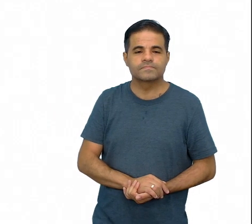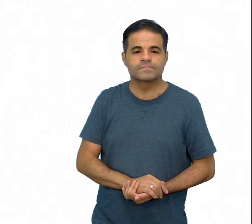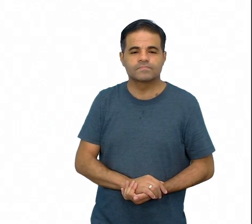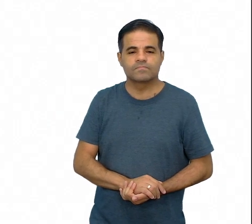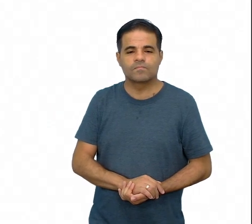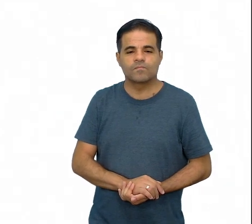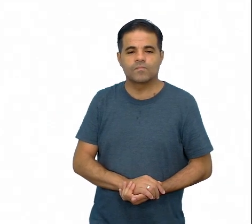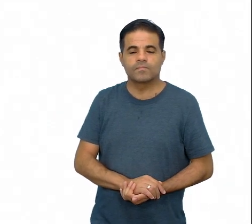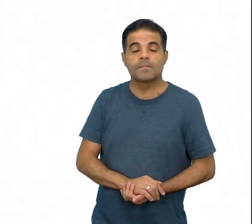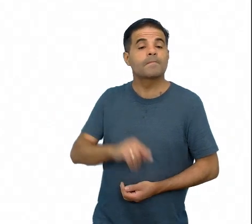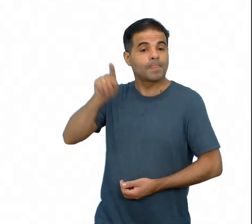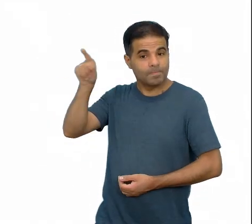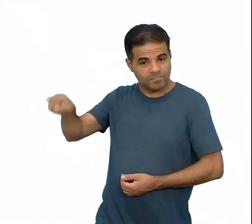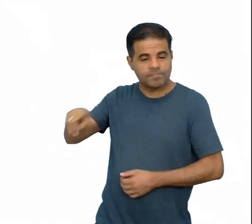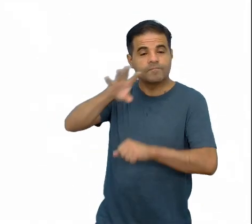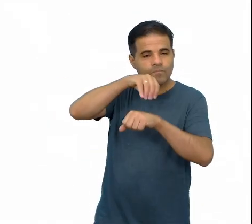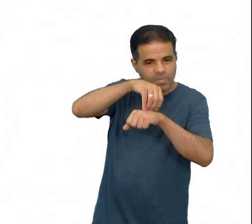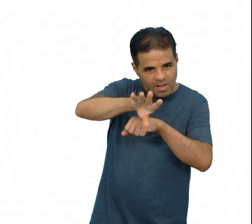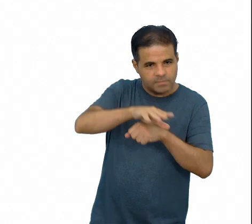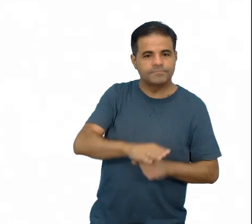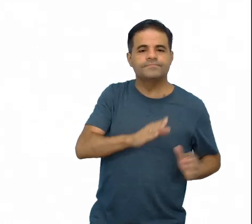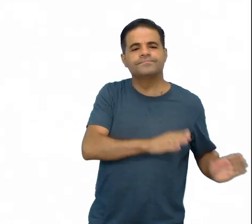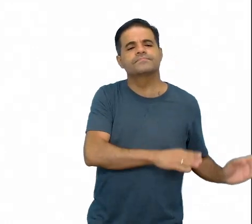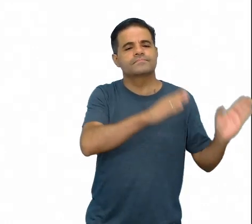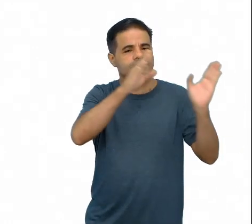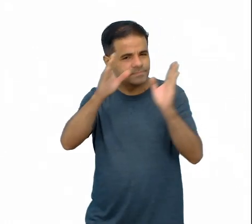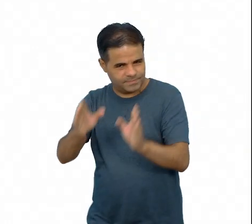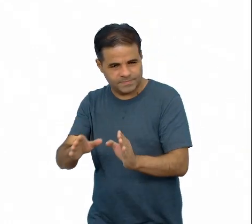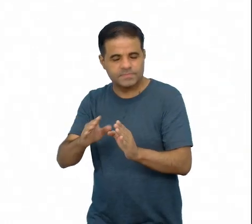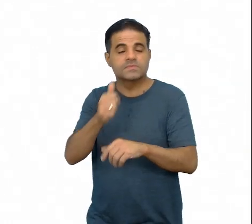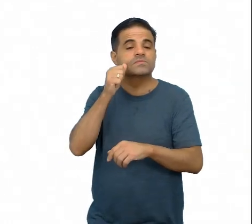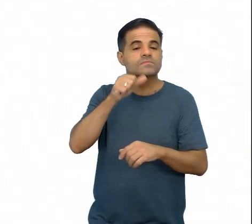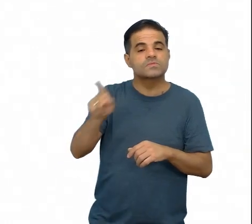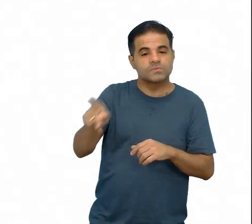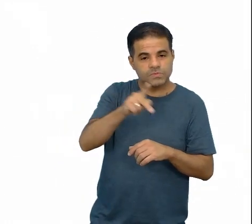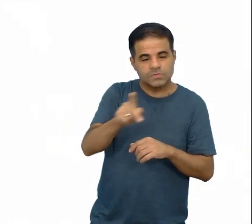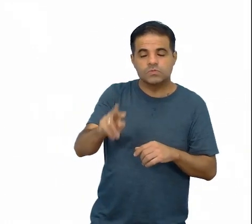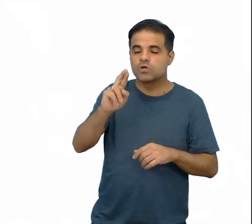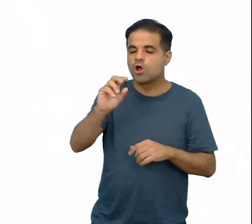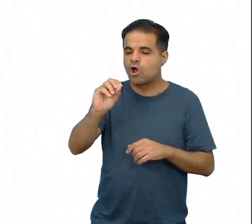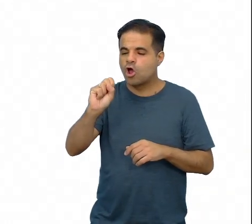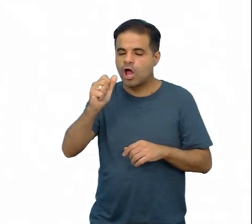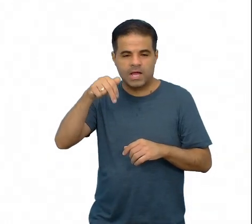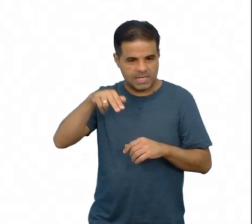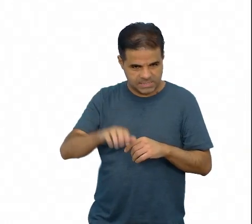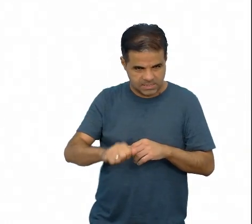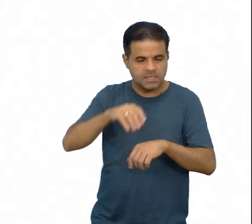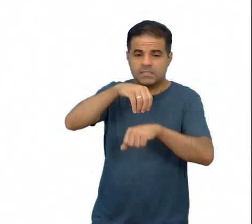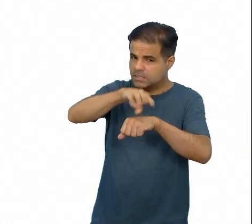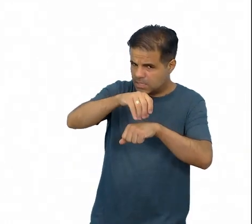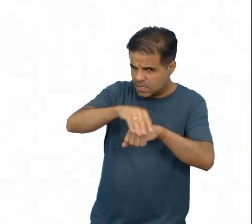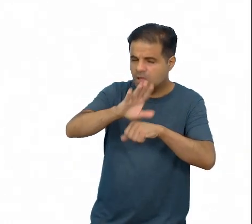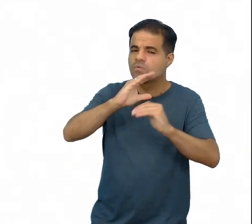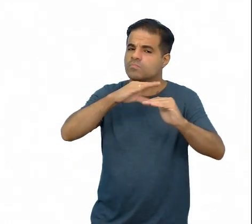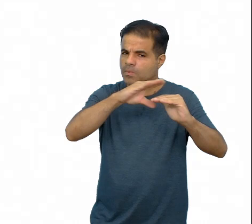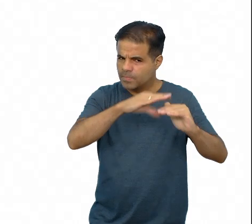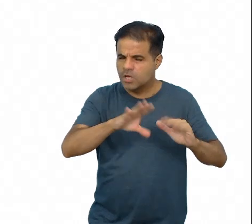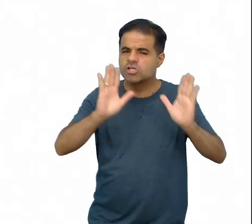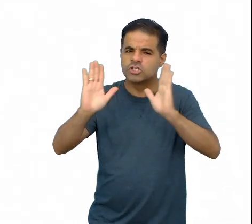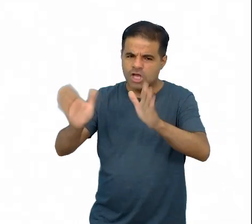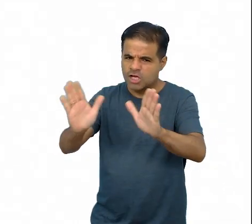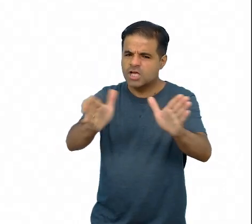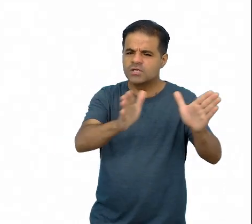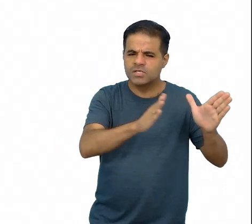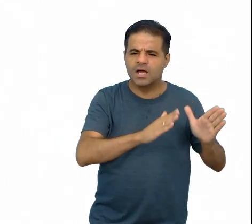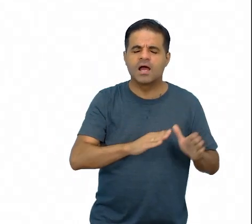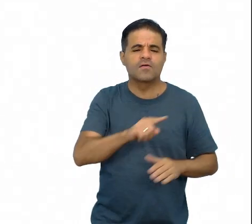Então, lá na transmissão de etapa, né, a professora Rosana também já deu uns encaminhamentos,